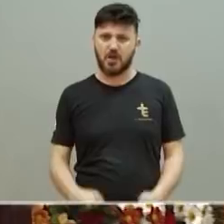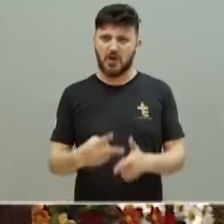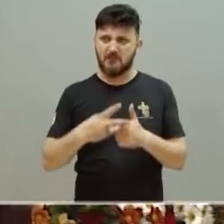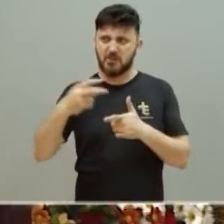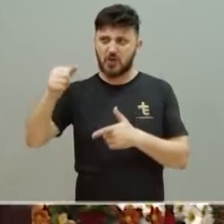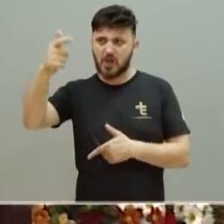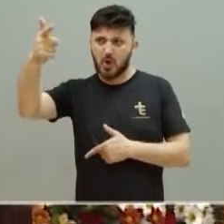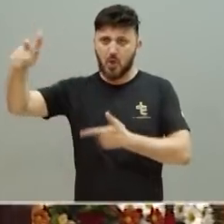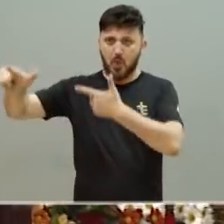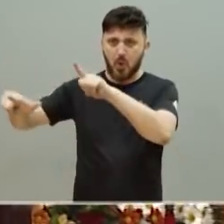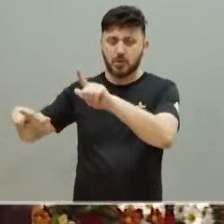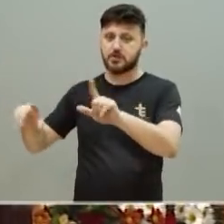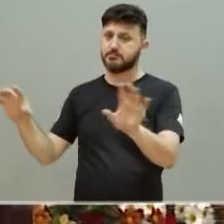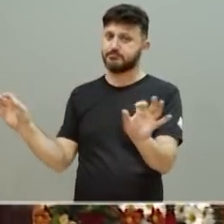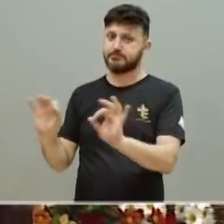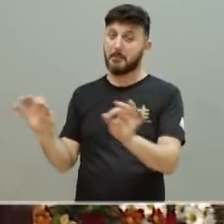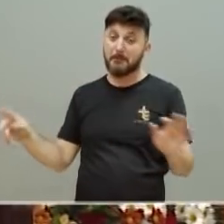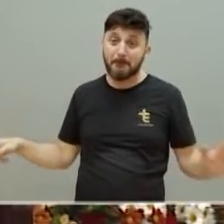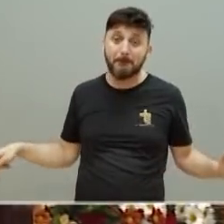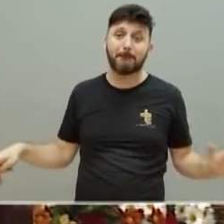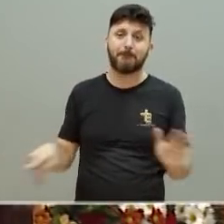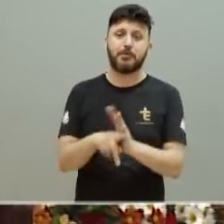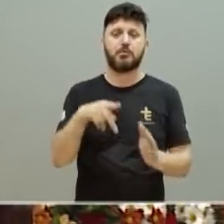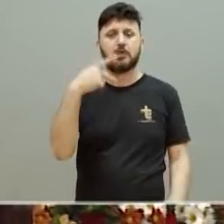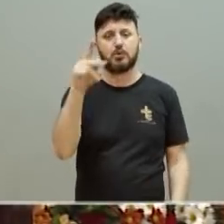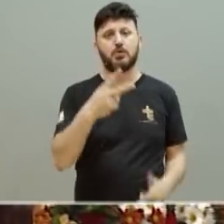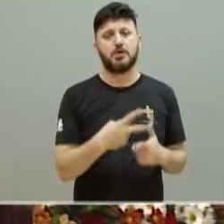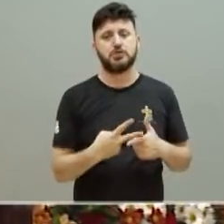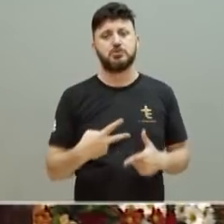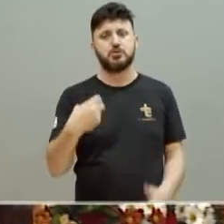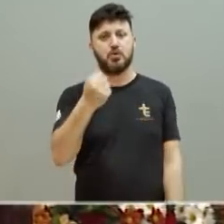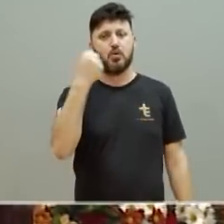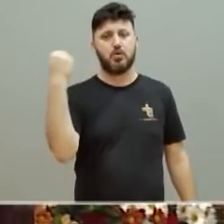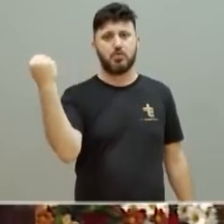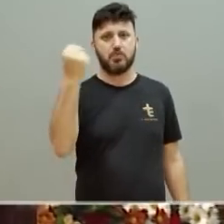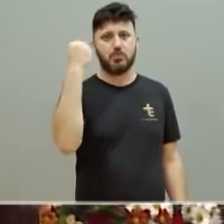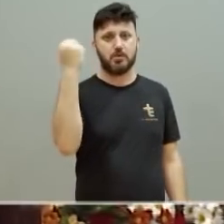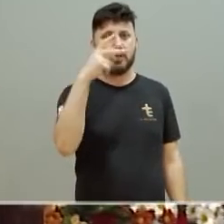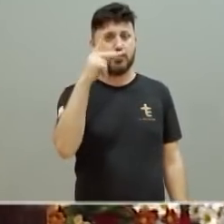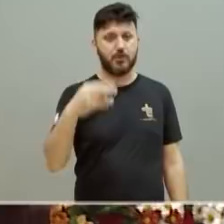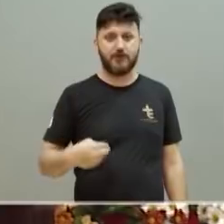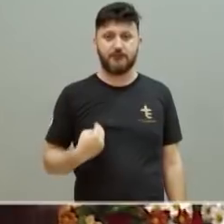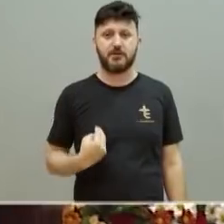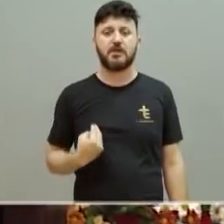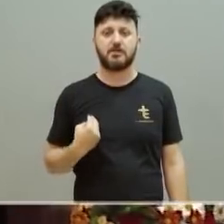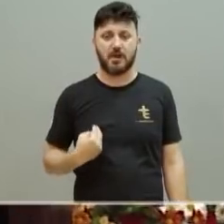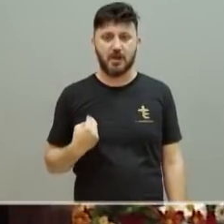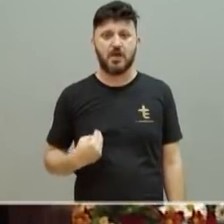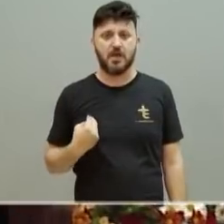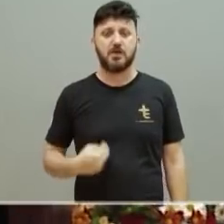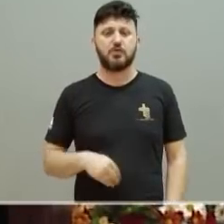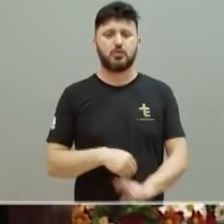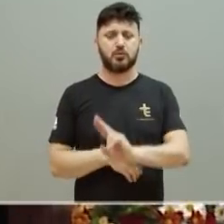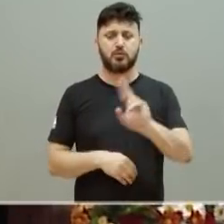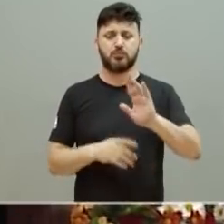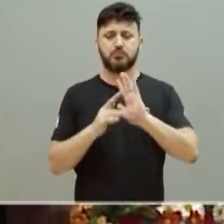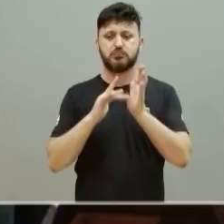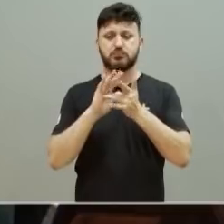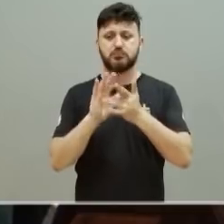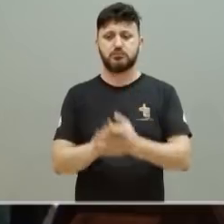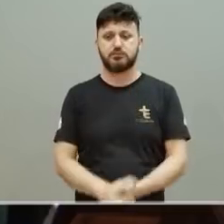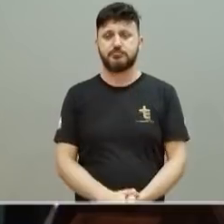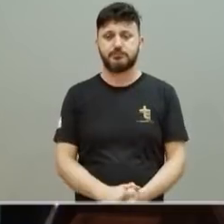dos outros. Você vai contar história de vitória da tua vida, em nome de Jesus.